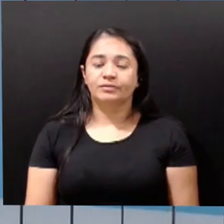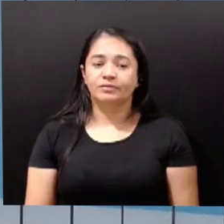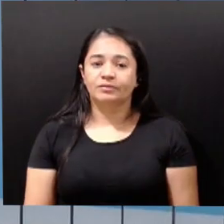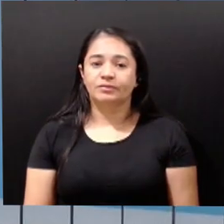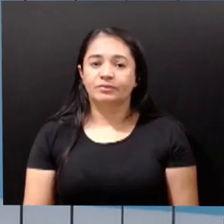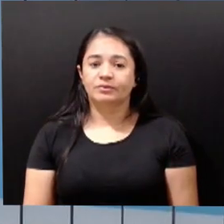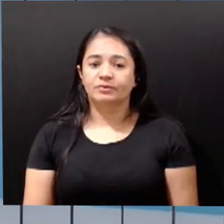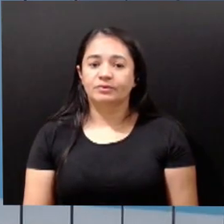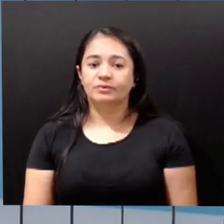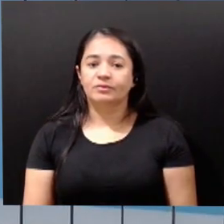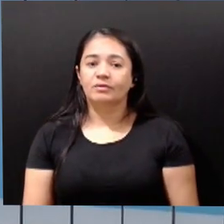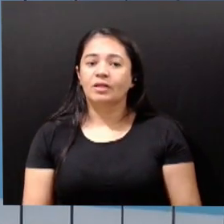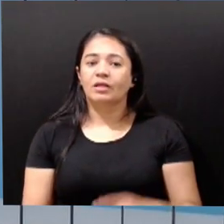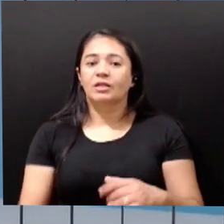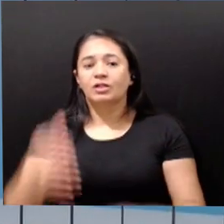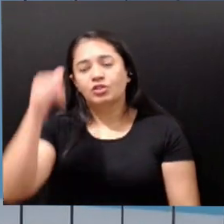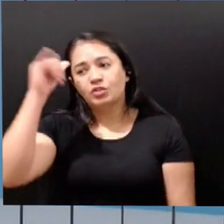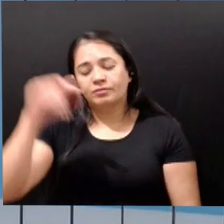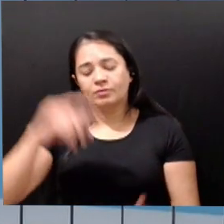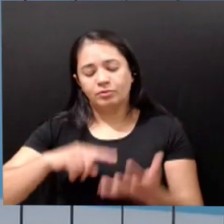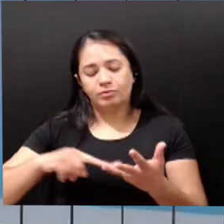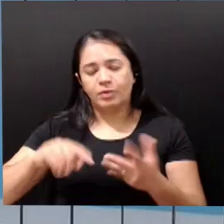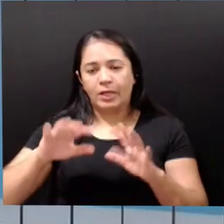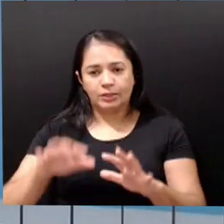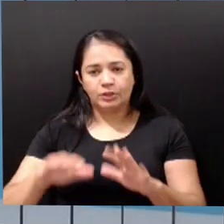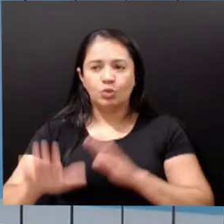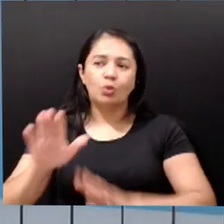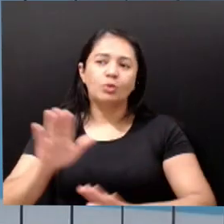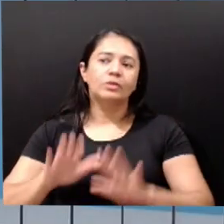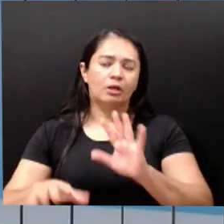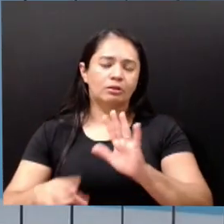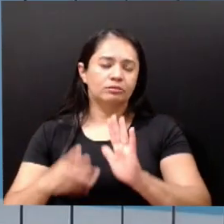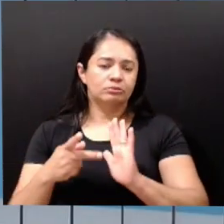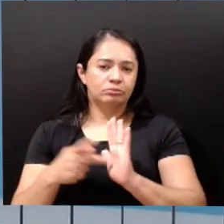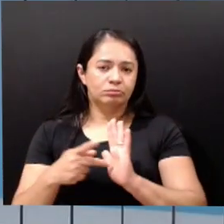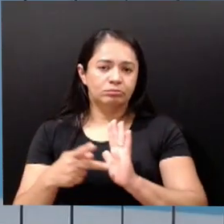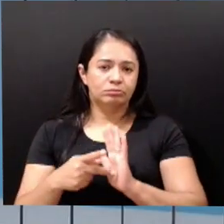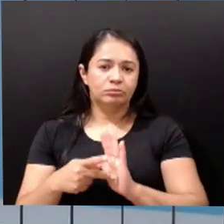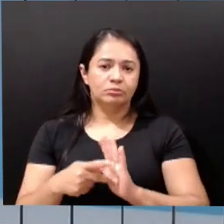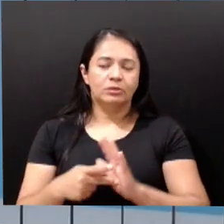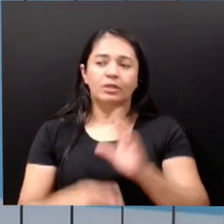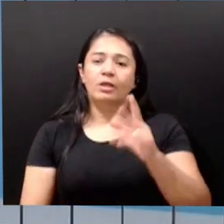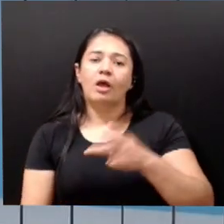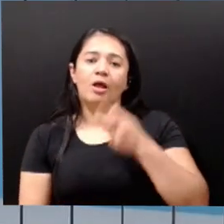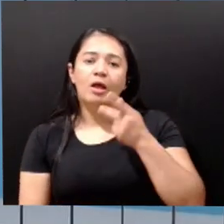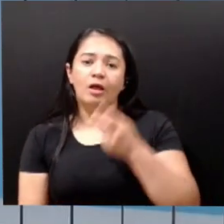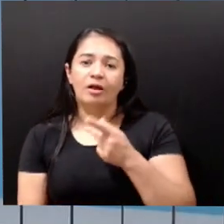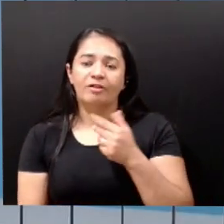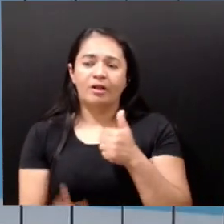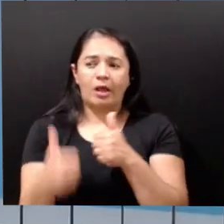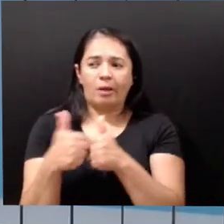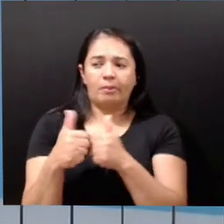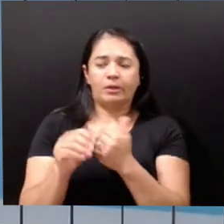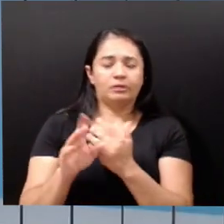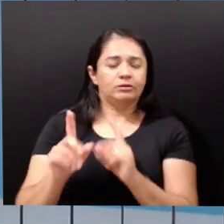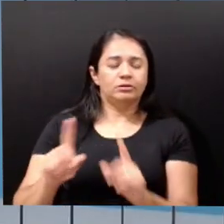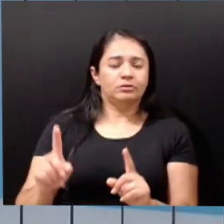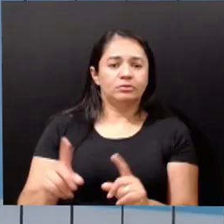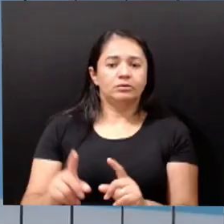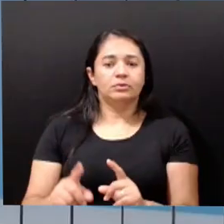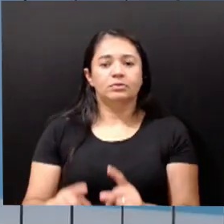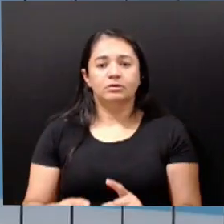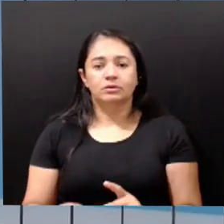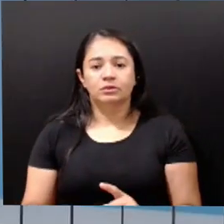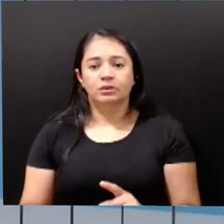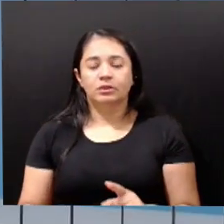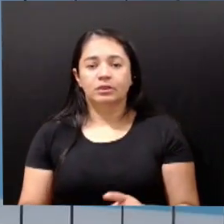pouquinho nessa questão da prevenção, então seriam esses cuidados mesmo, assim, cuidado ao falar, não falar muito próximo,